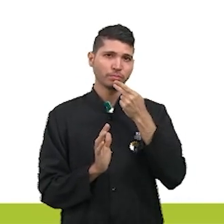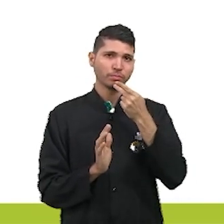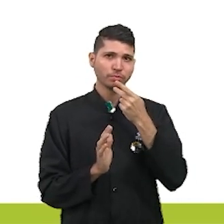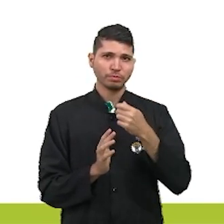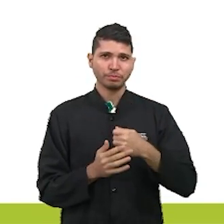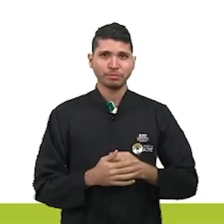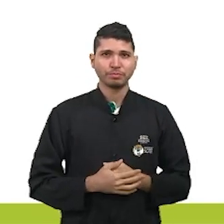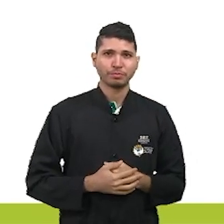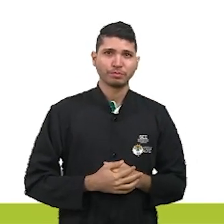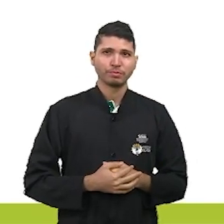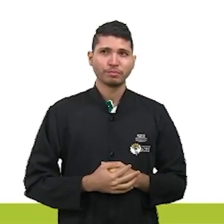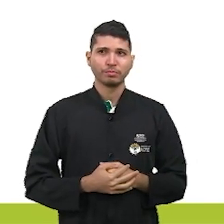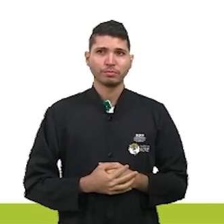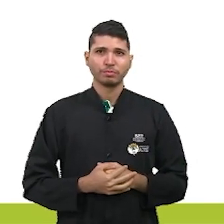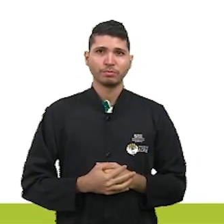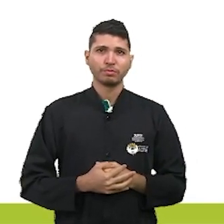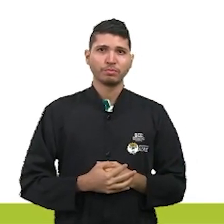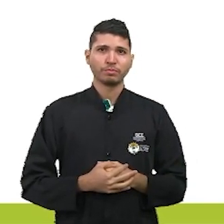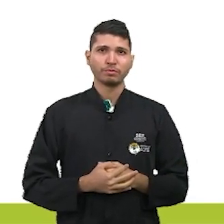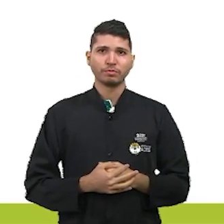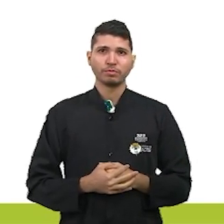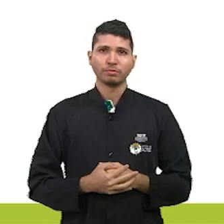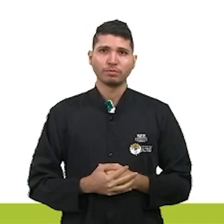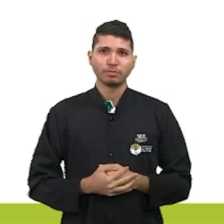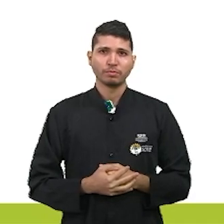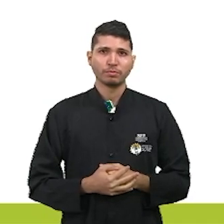porque existe 2 T's.